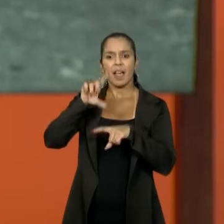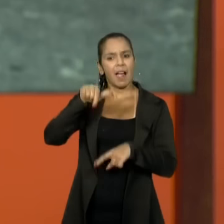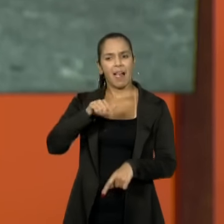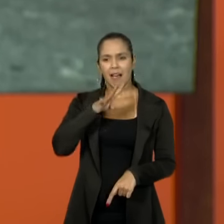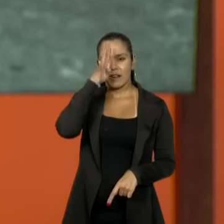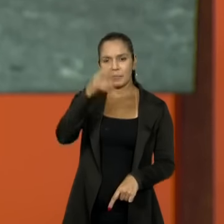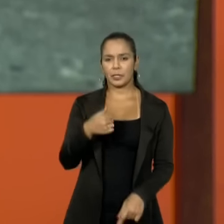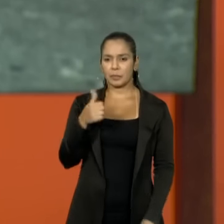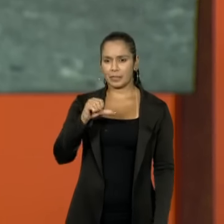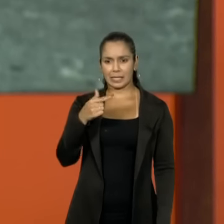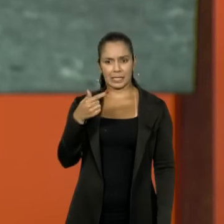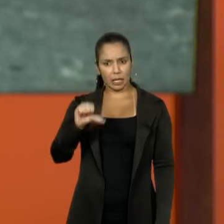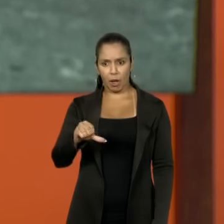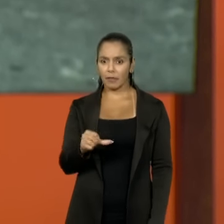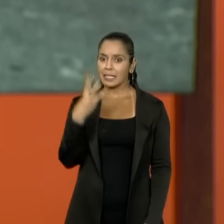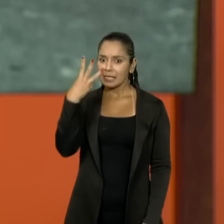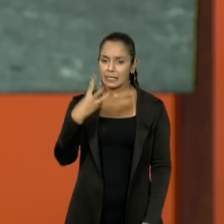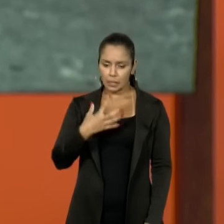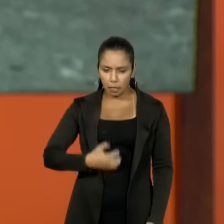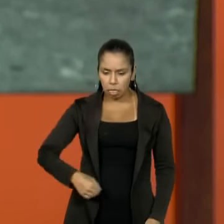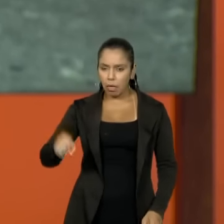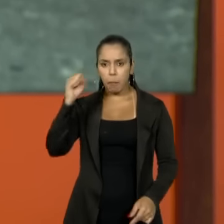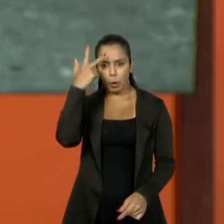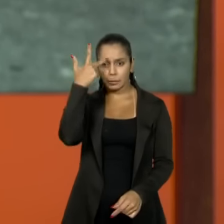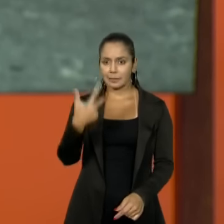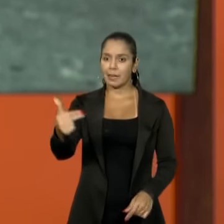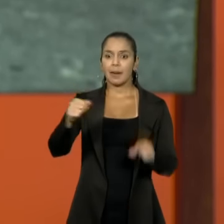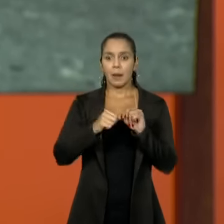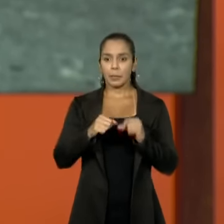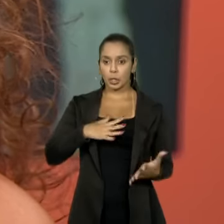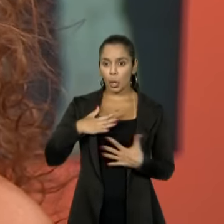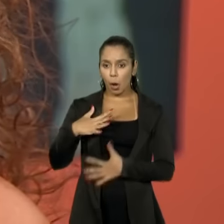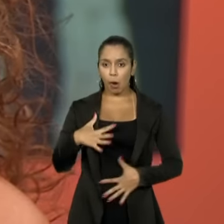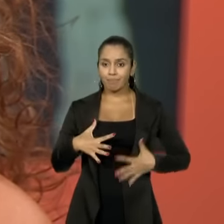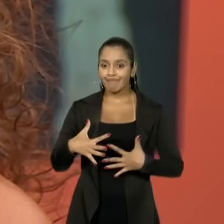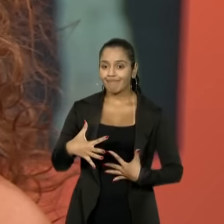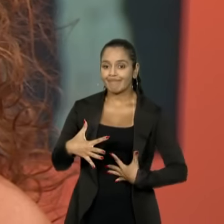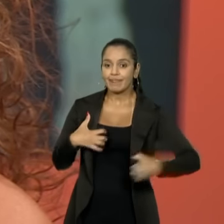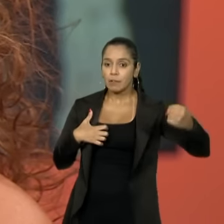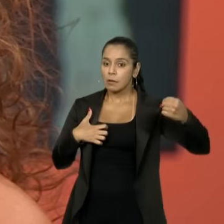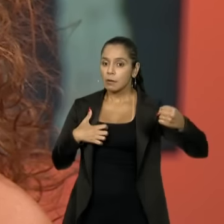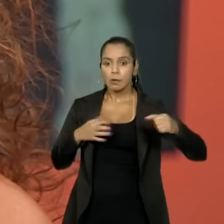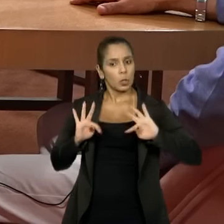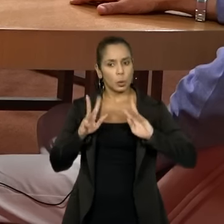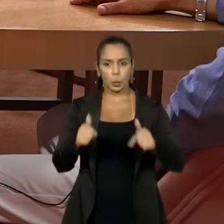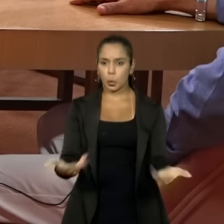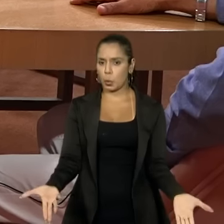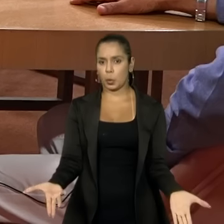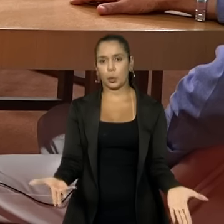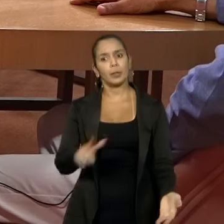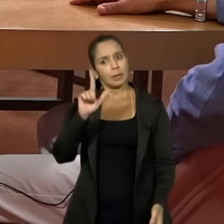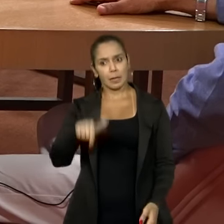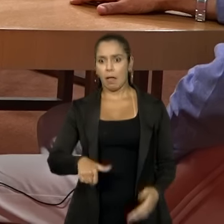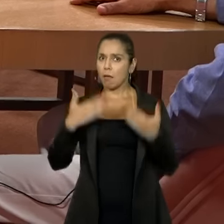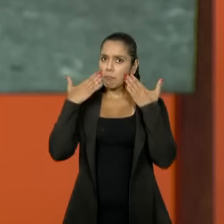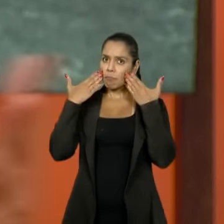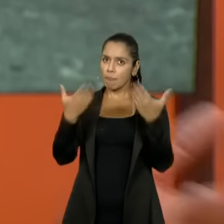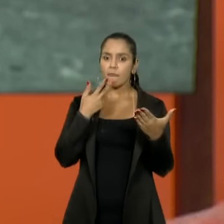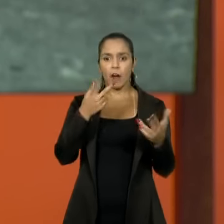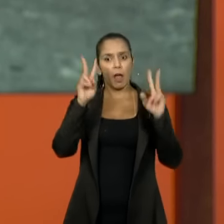de 3 abortos espontâneos, a Clara teve que fazer uma histerectomia total. Então, nem não poderia. E era público isso, e era né? Público. Ela